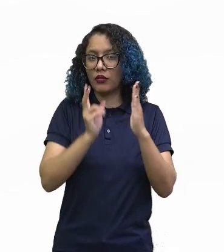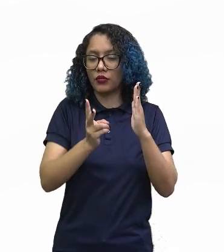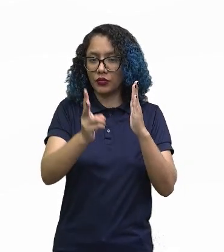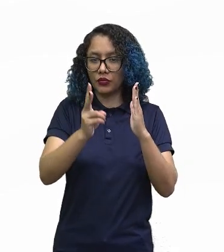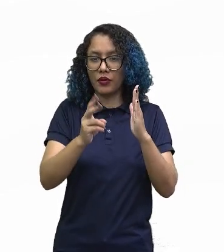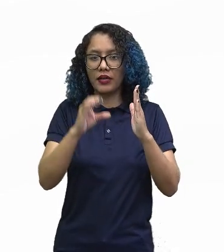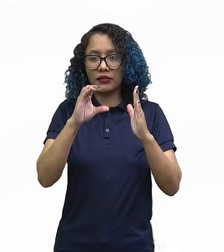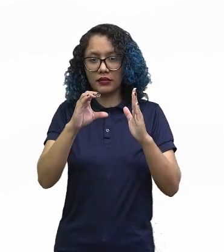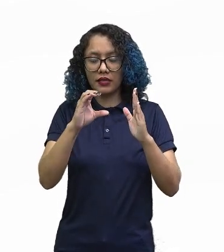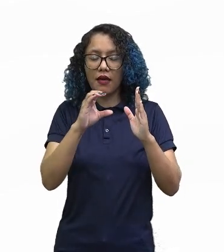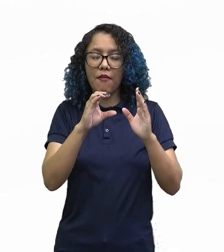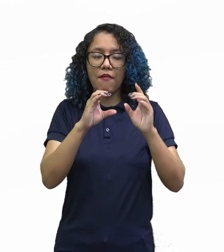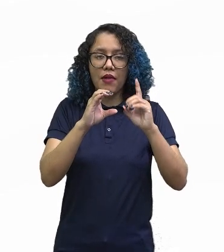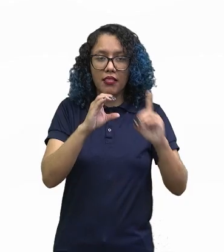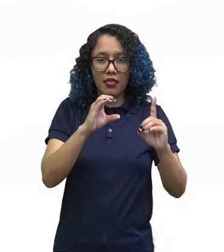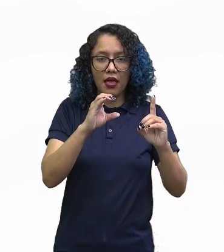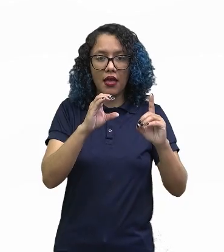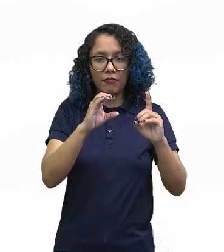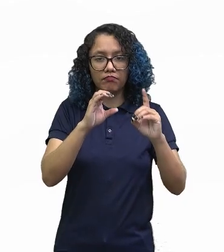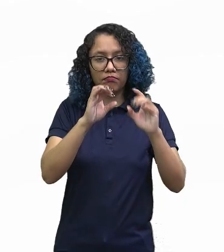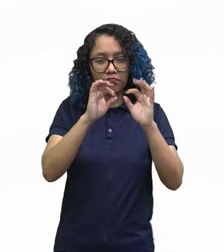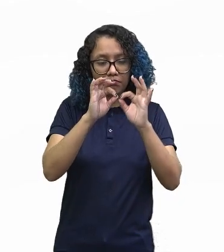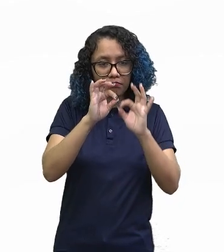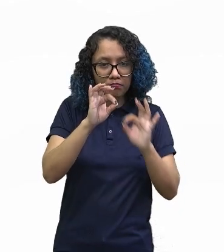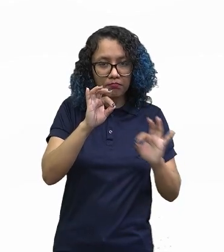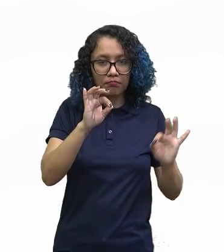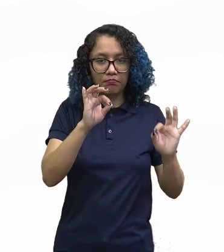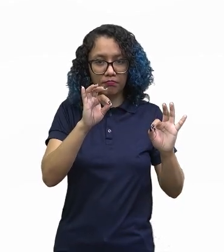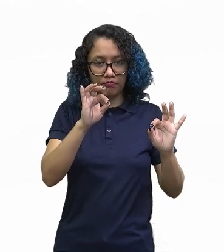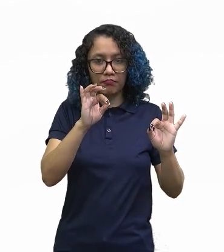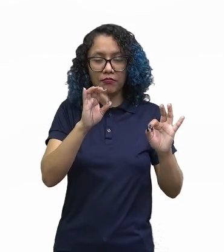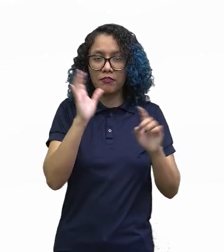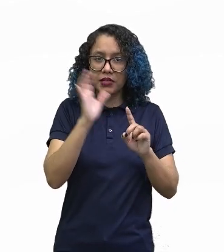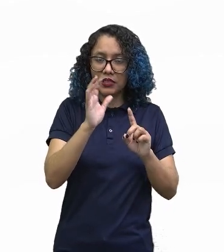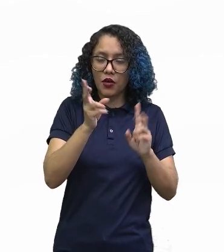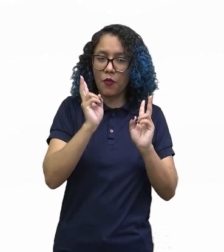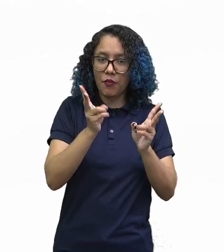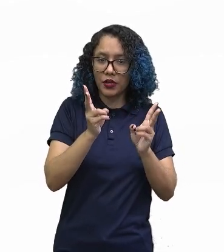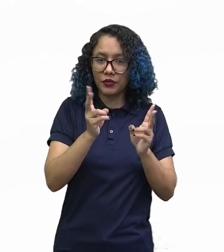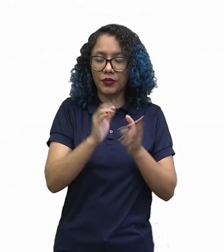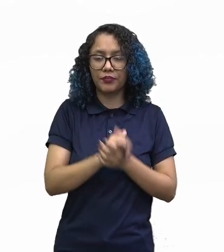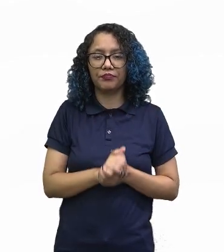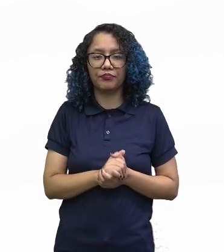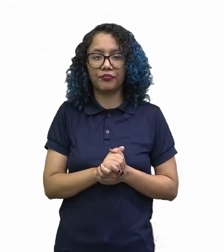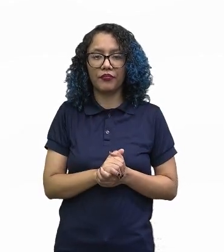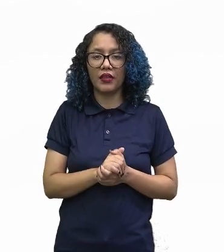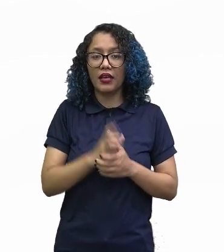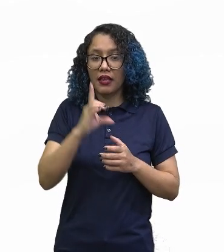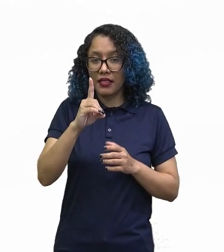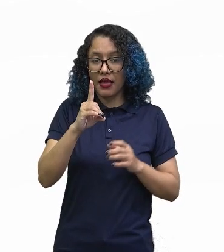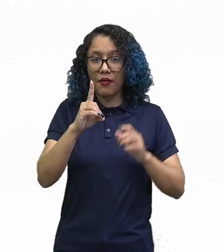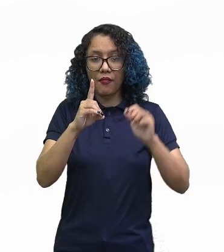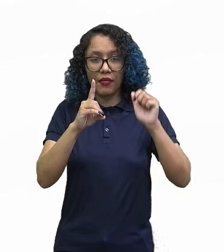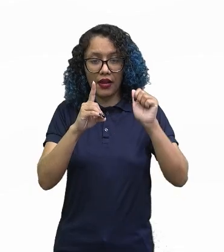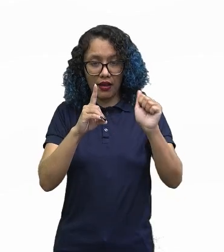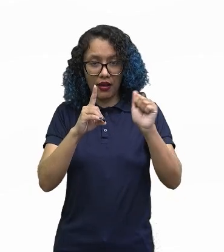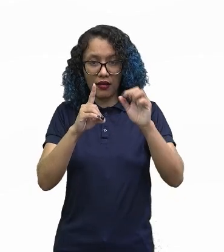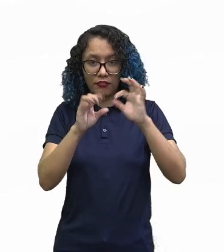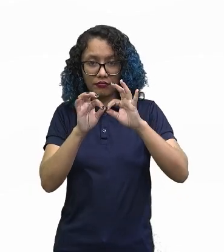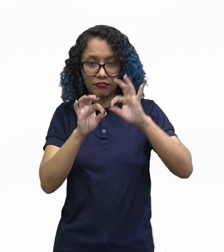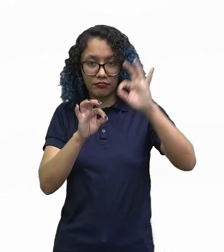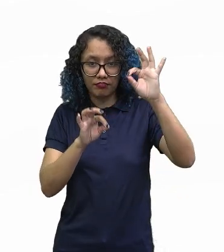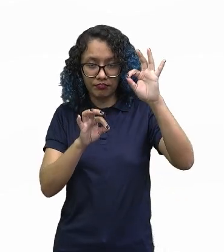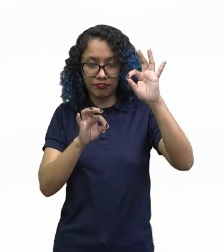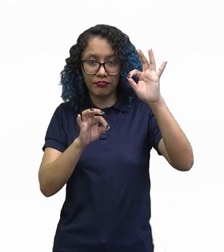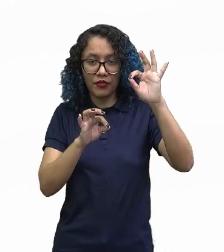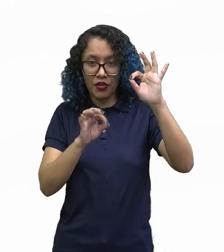C para D, diminui o volume e a pressão é constante. De D para A, diminui o volume e a pressão aumenta e